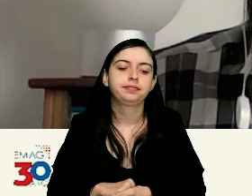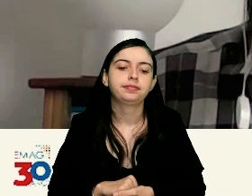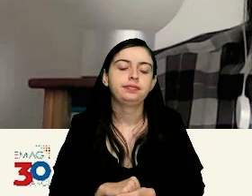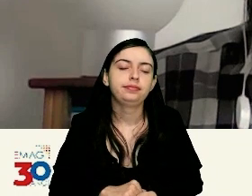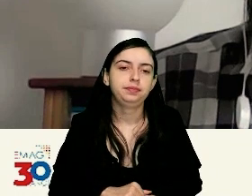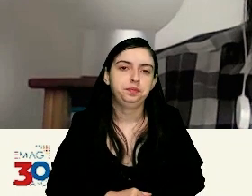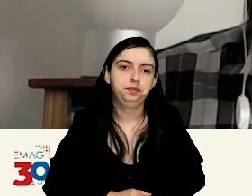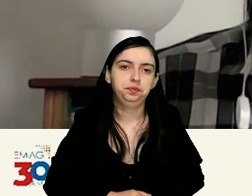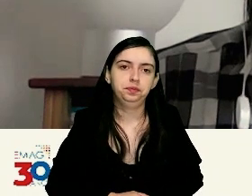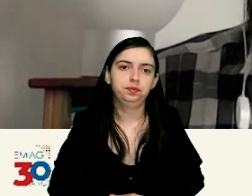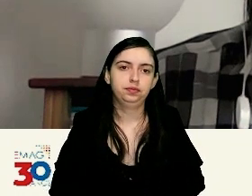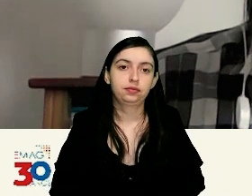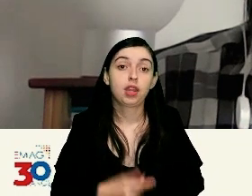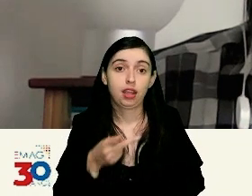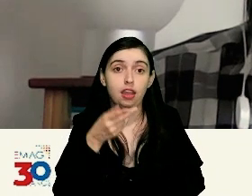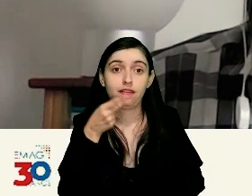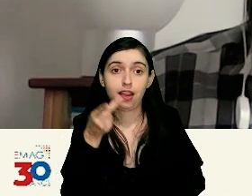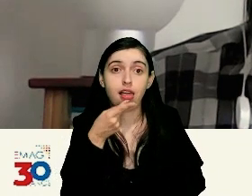Quer falar um pouco, Sérgio?